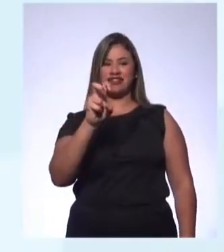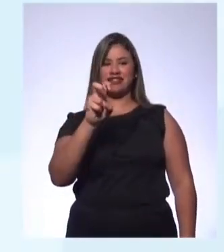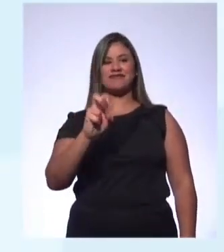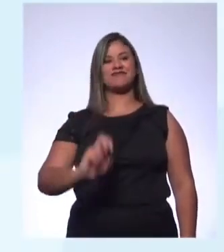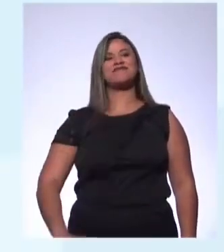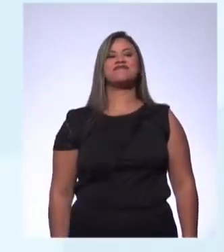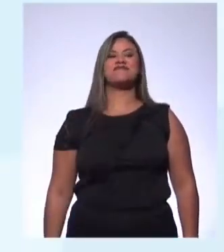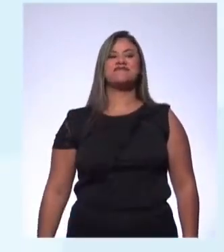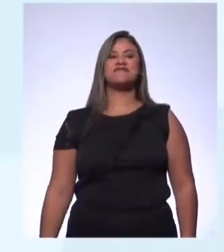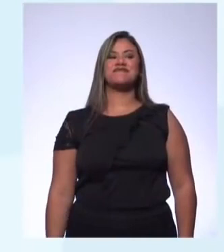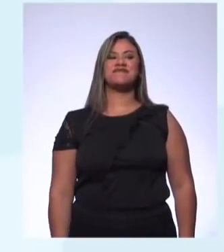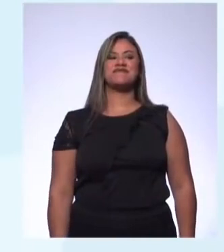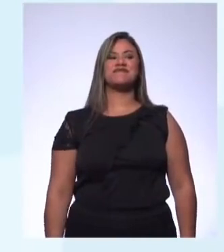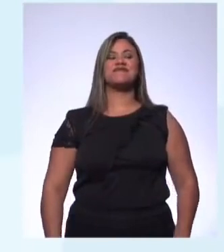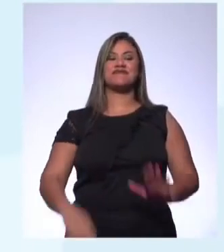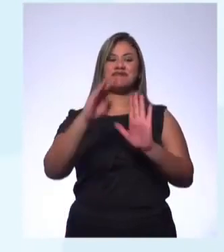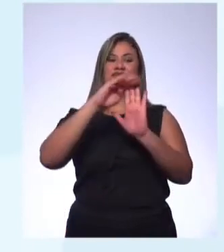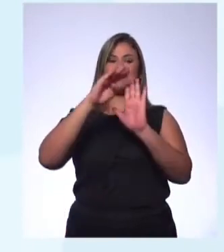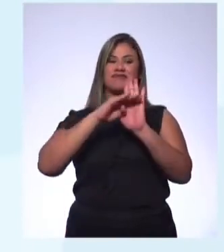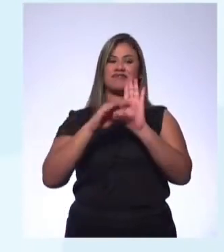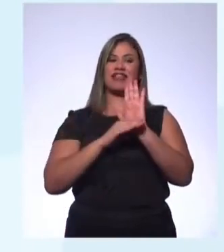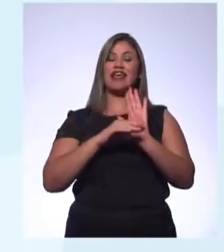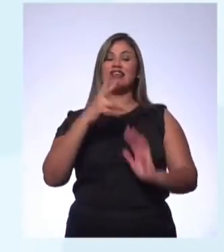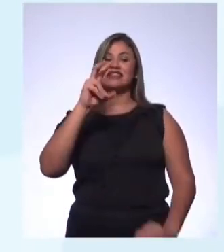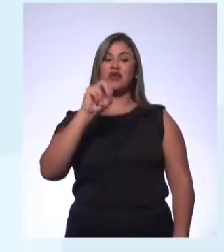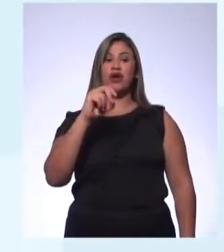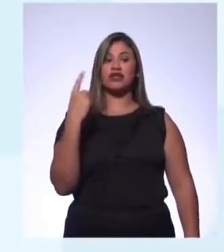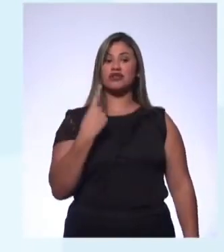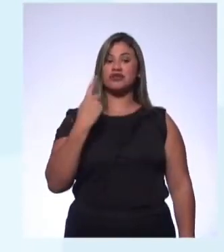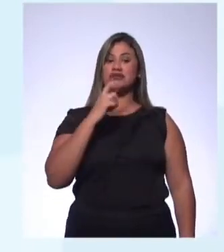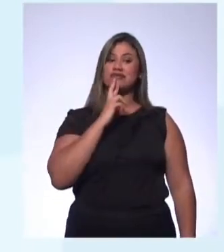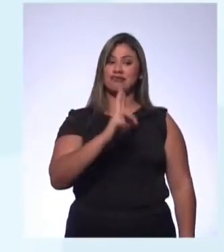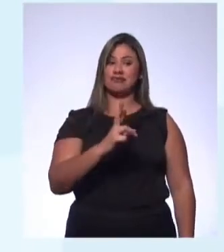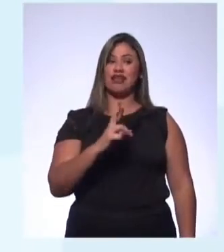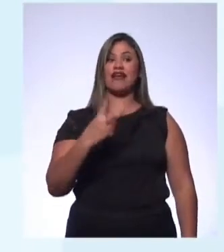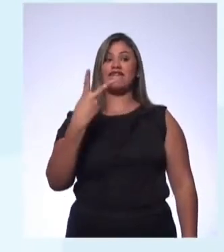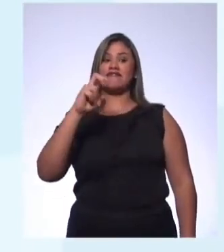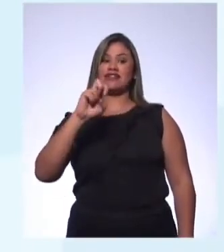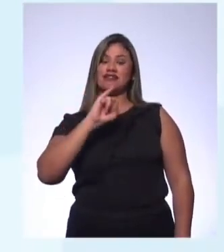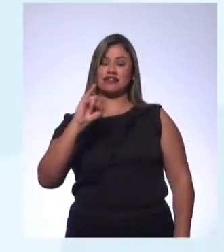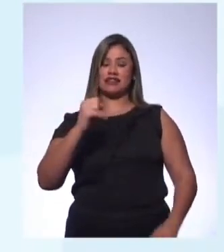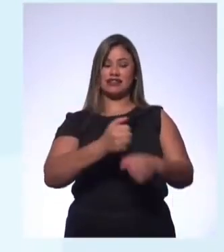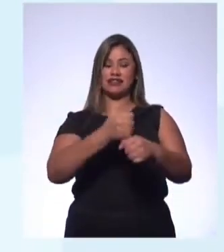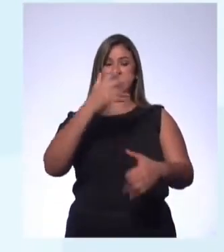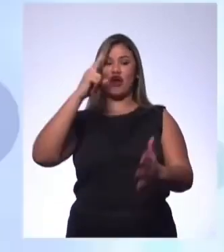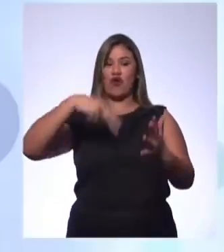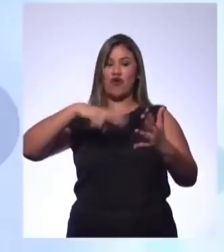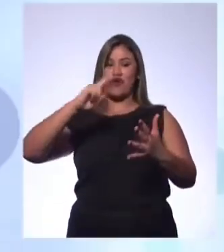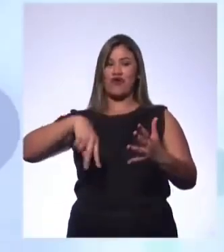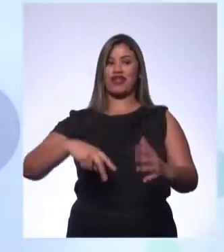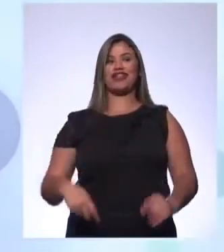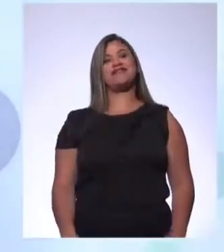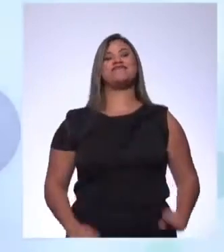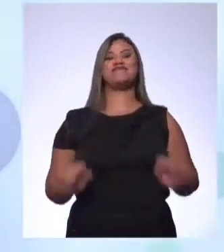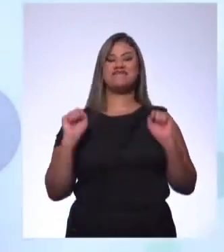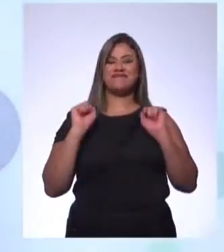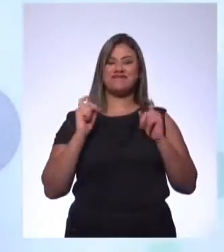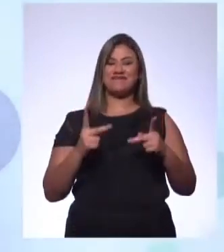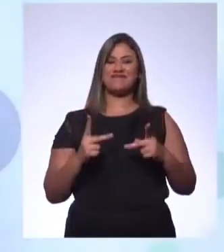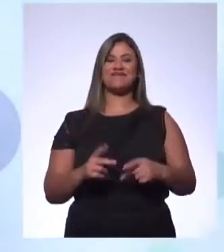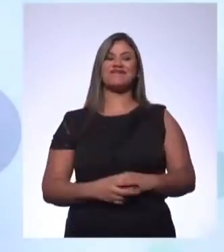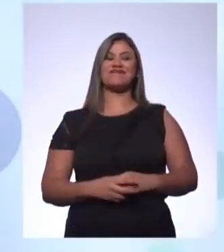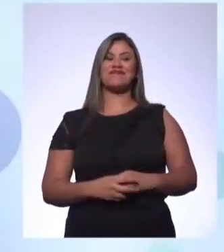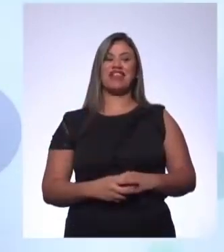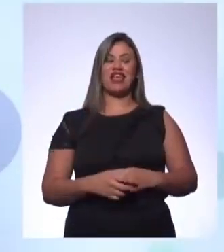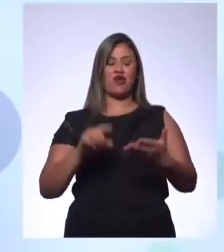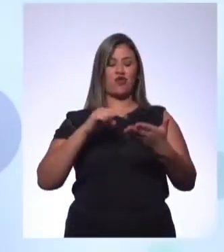Então, olha só, a regra. 50 pontos se responder sozinho, 25 se olhar no chat. Então, vai ser desta forma. Eu coloquei